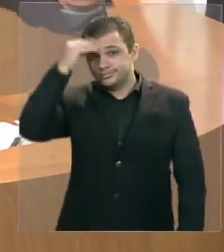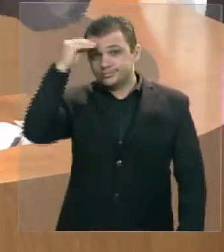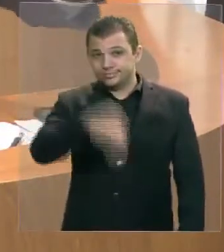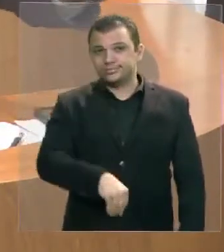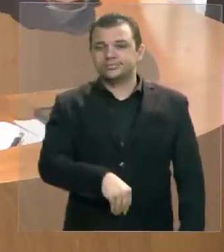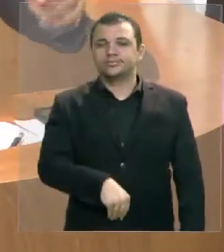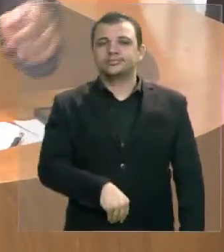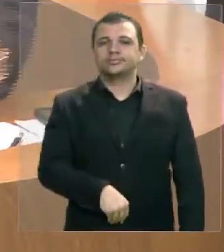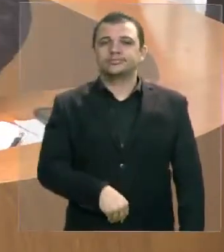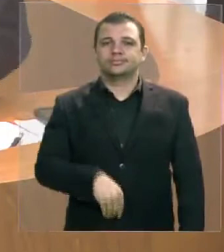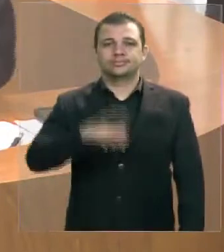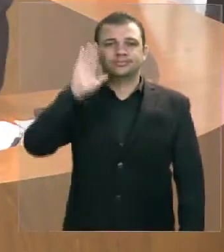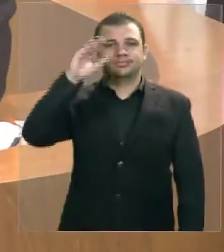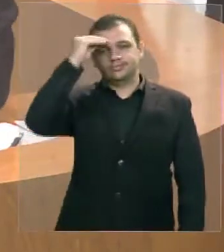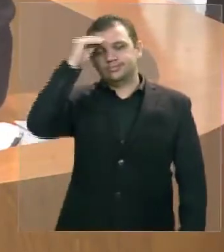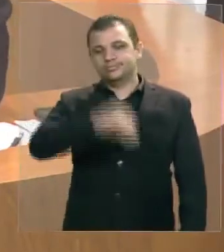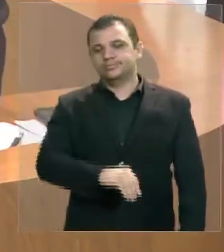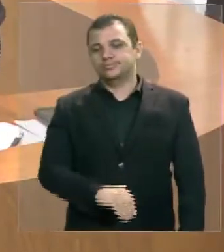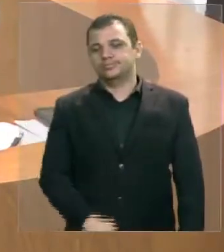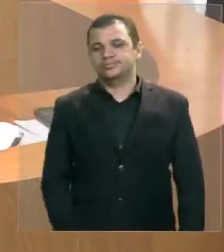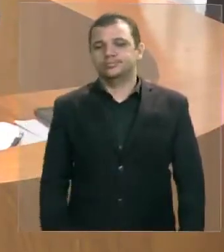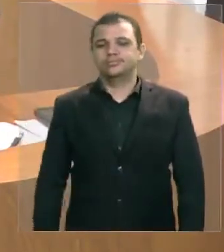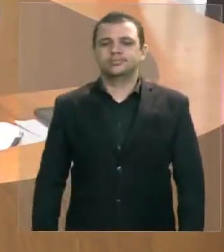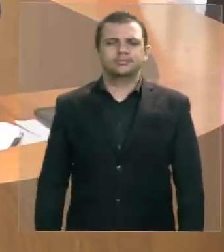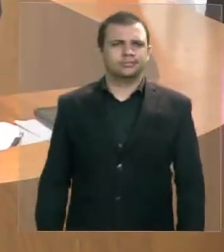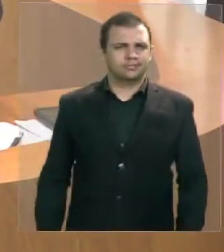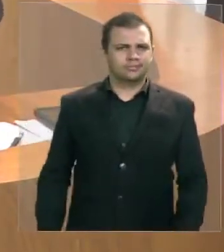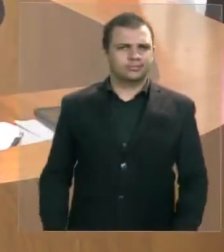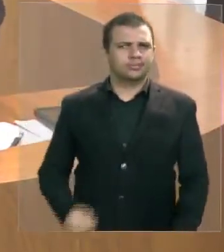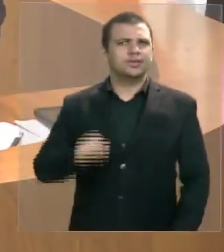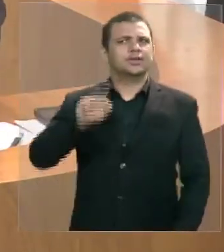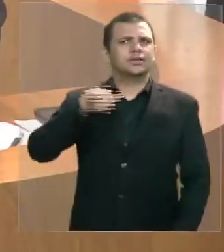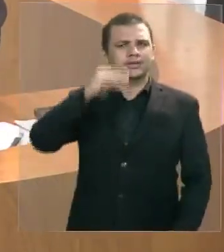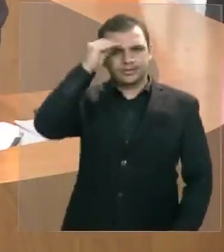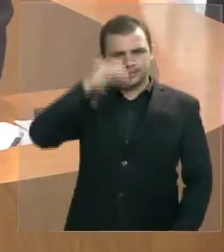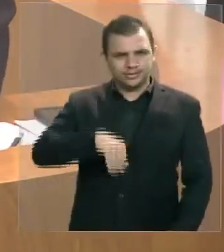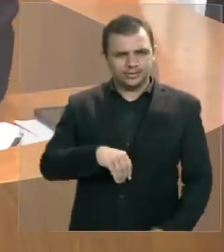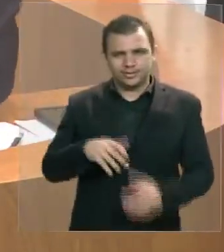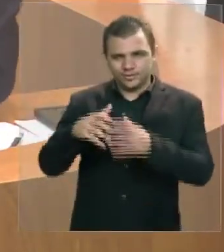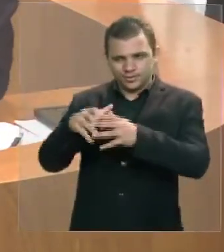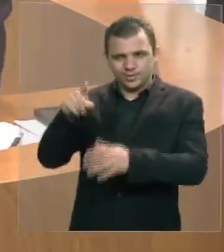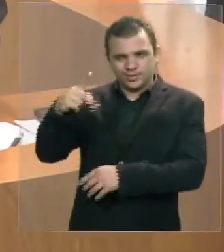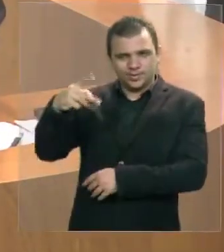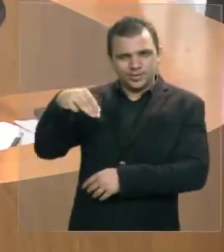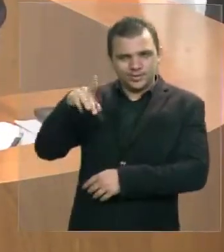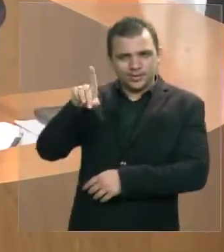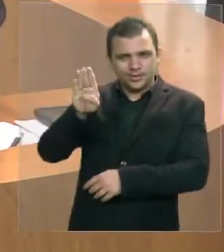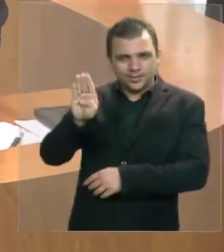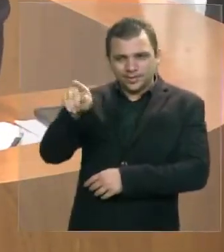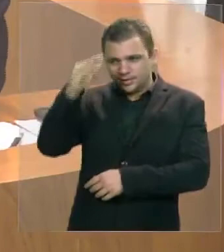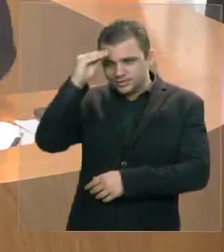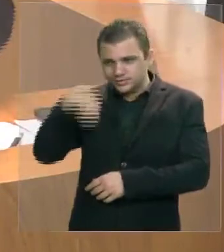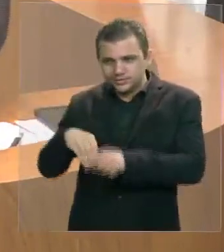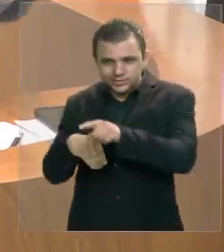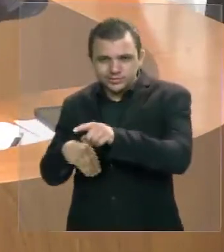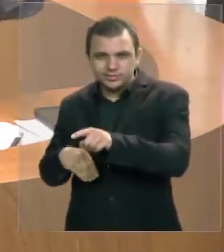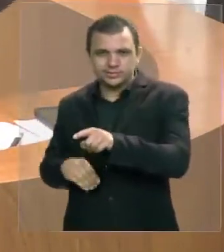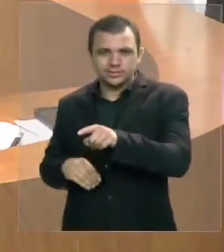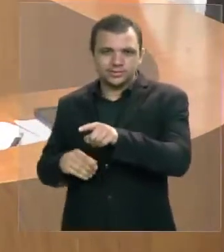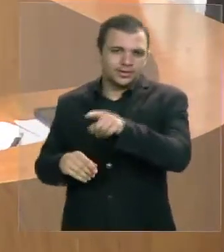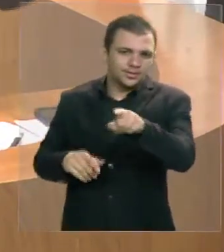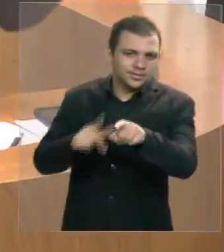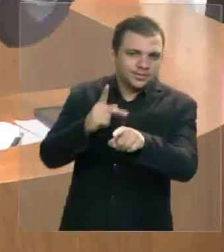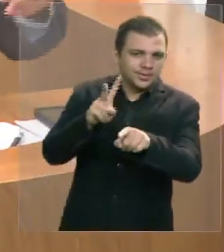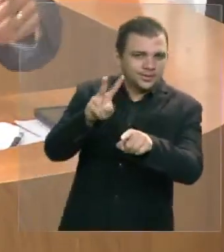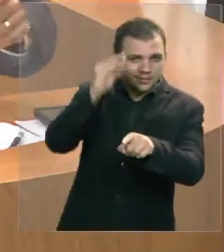Desiste da pré-candidatura. Ei, quem desistiu foi o candidato do PMDB? Não, não, não. Quem desistiu foi o candidato do PV?